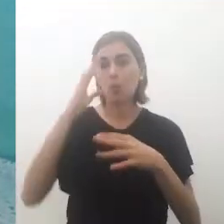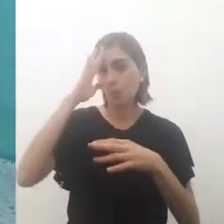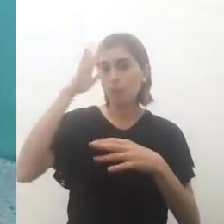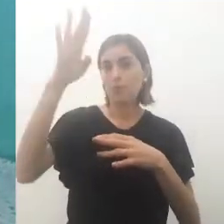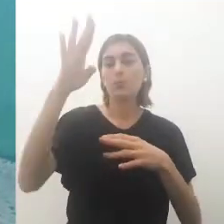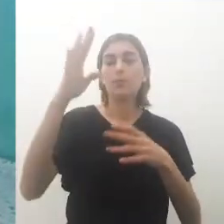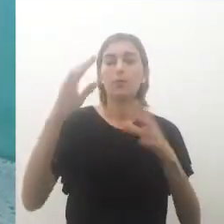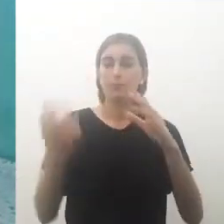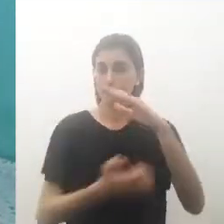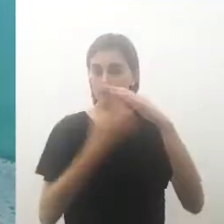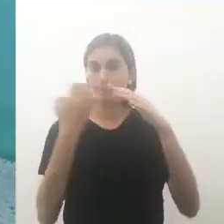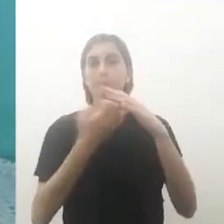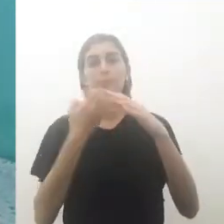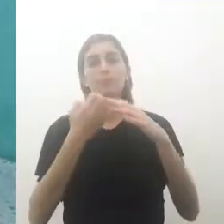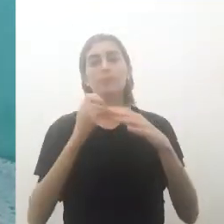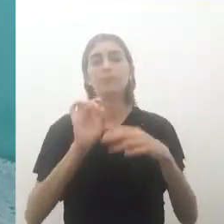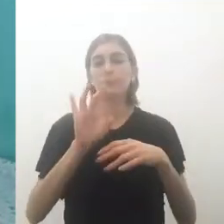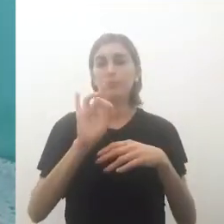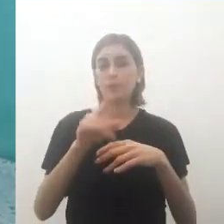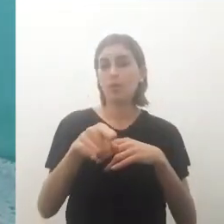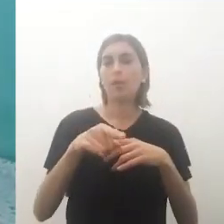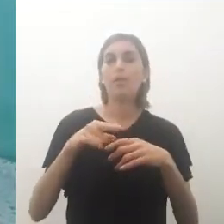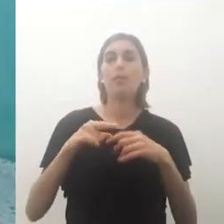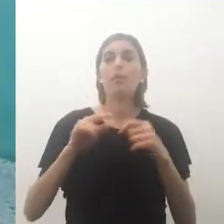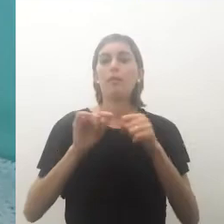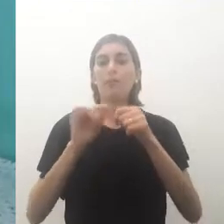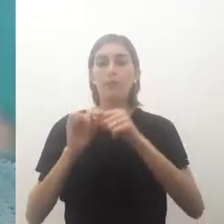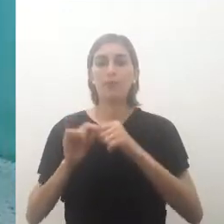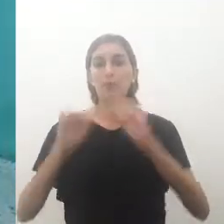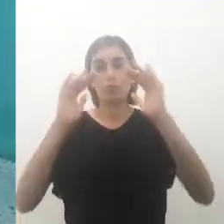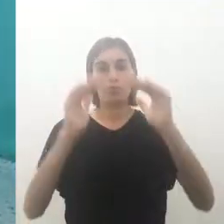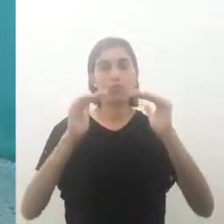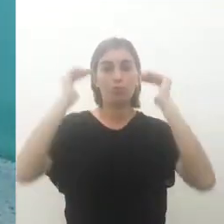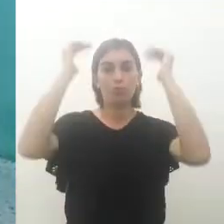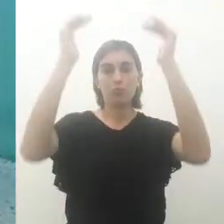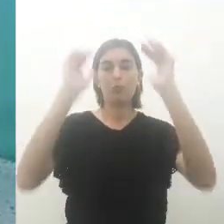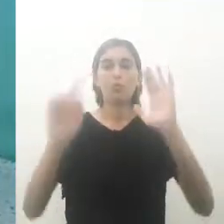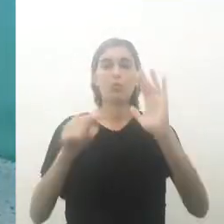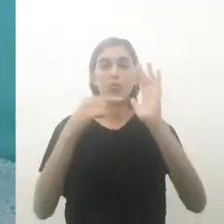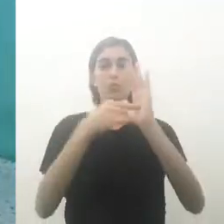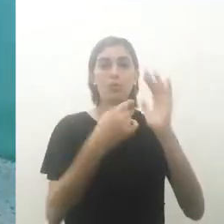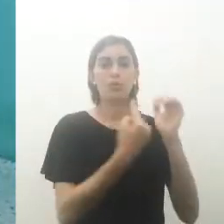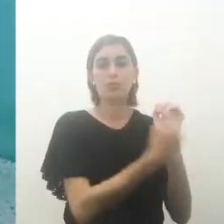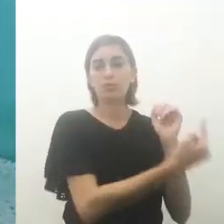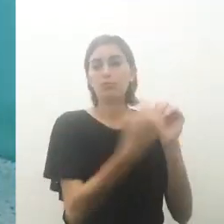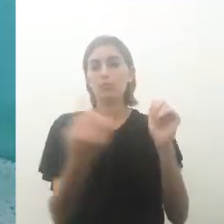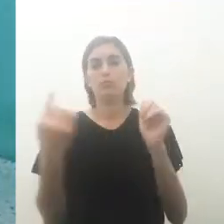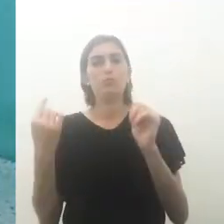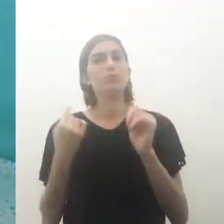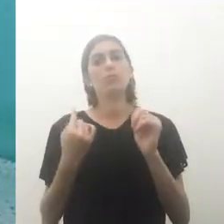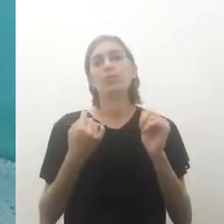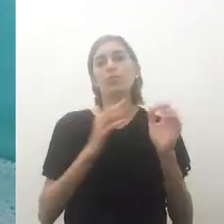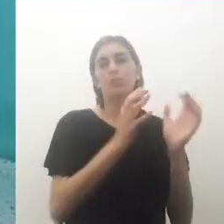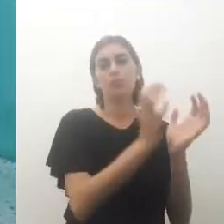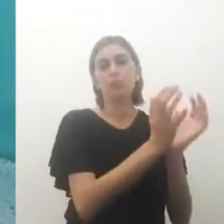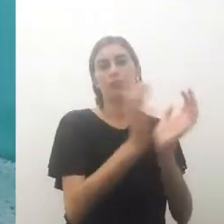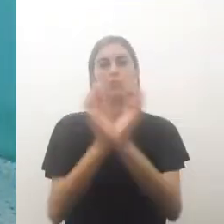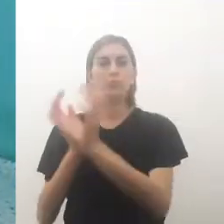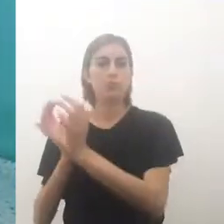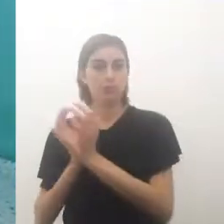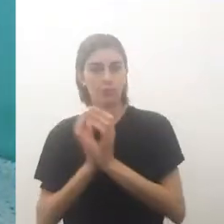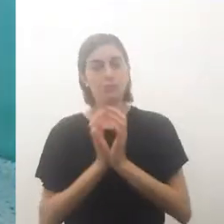o objetivo da empresa em si, que estaria superior aos objetivos individuais ou de